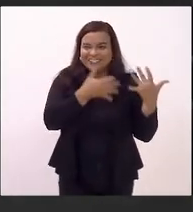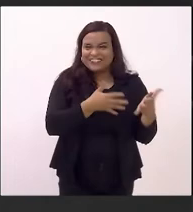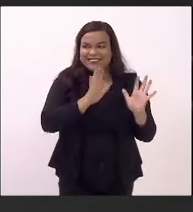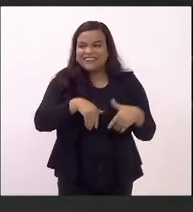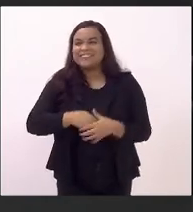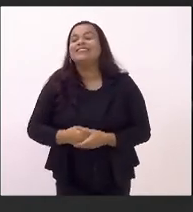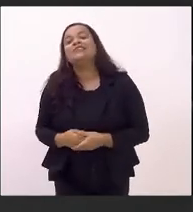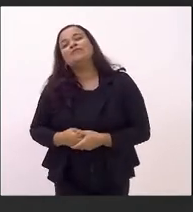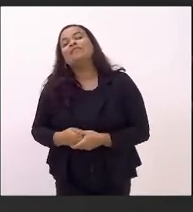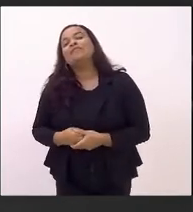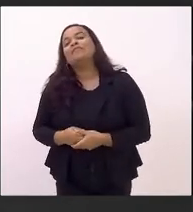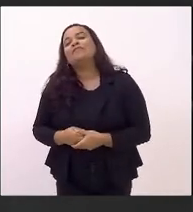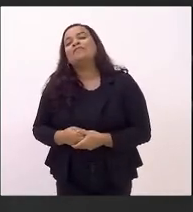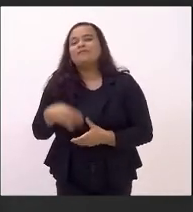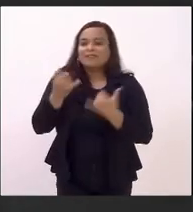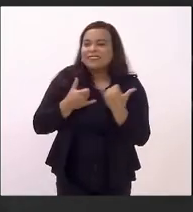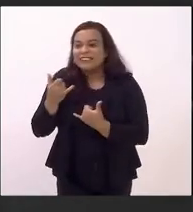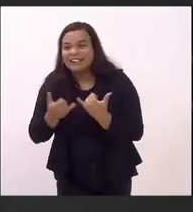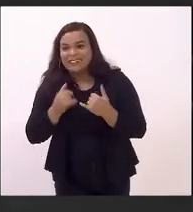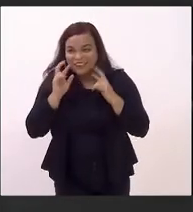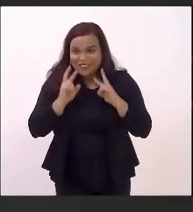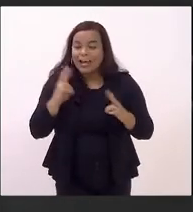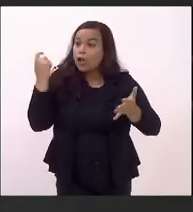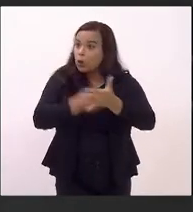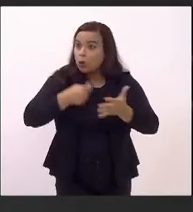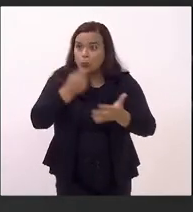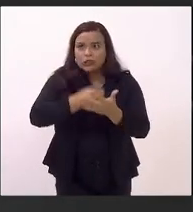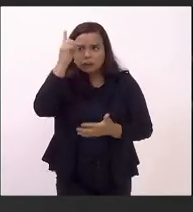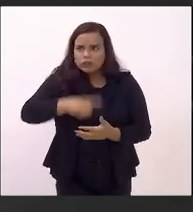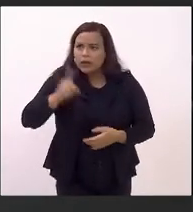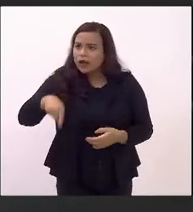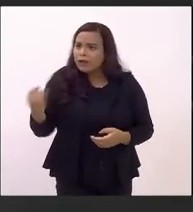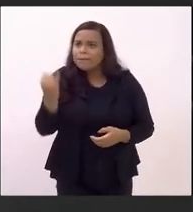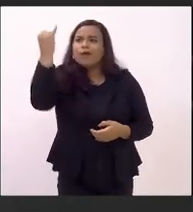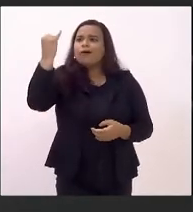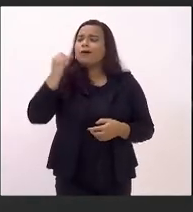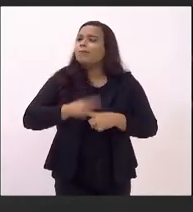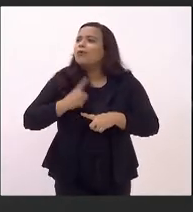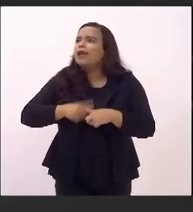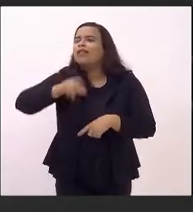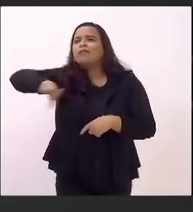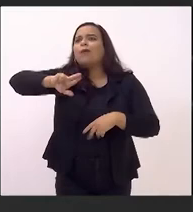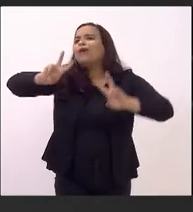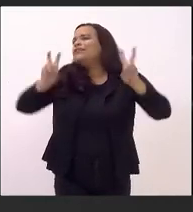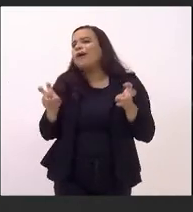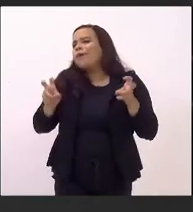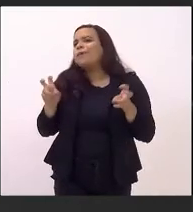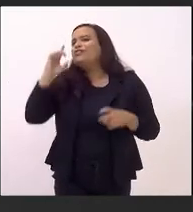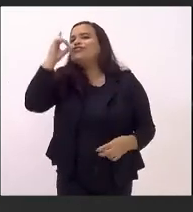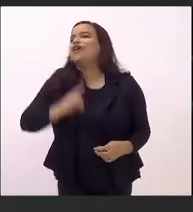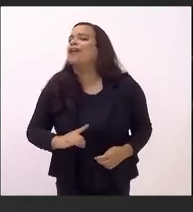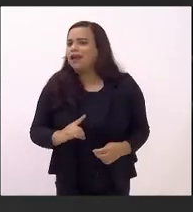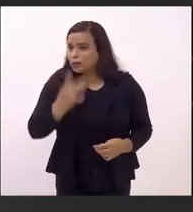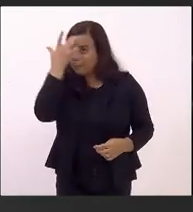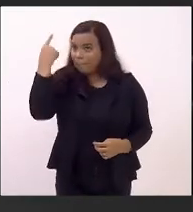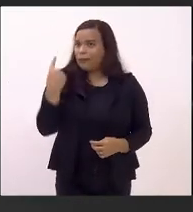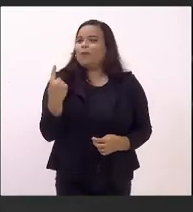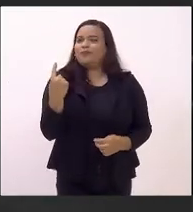Né? Vocês verem que a luta por direito, ela é fundamental, porque ela não se trata do direito de um